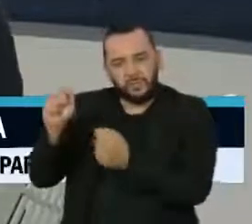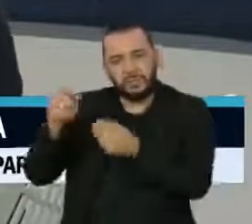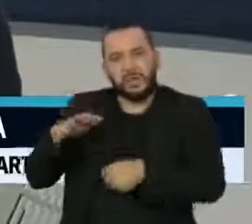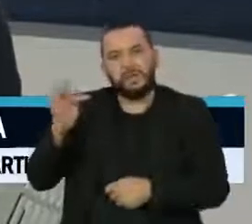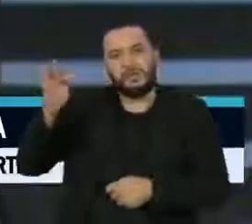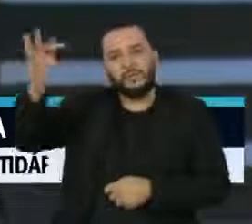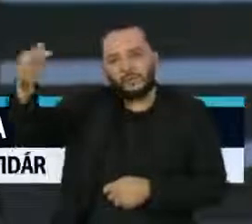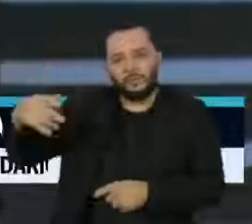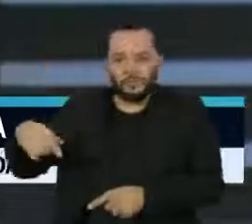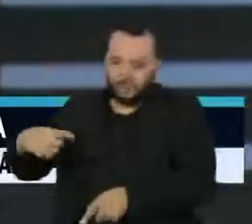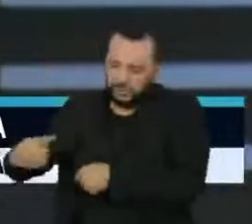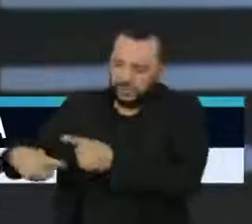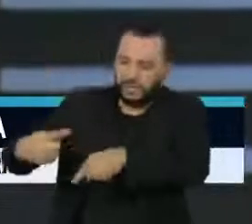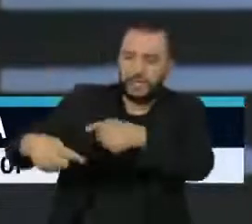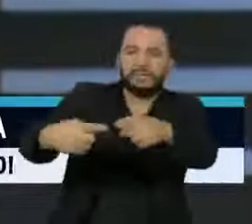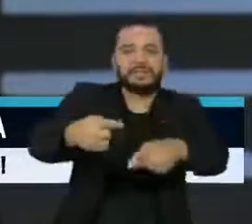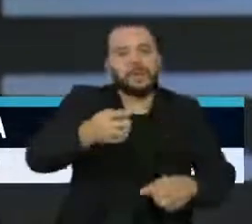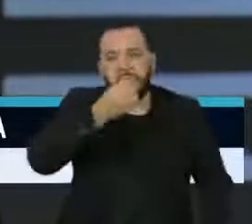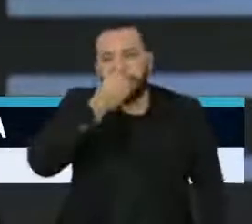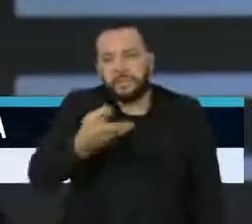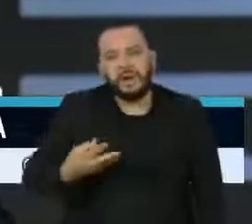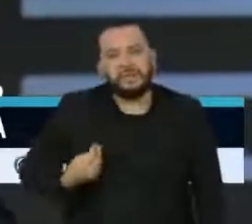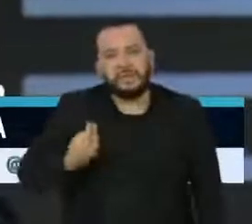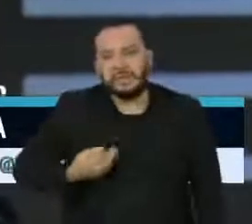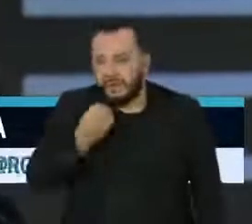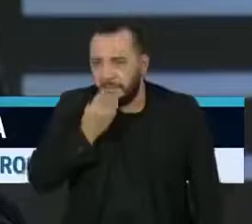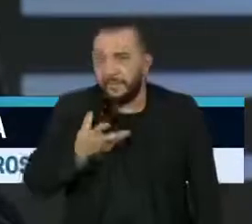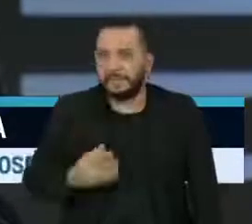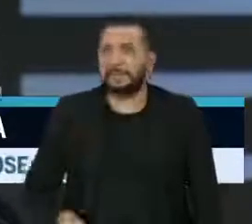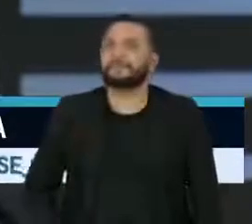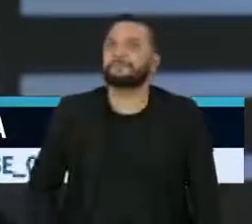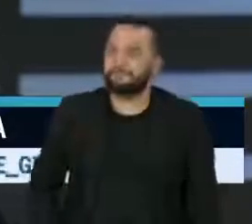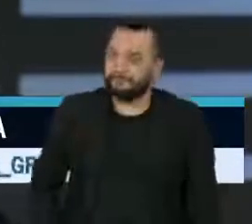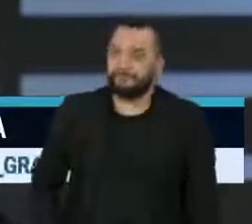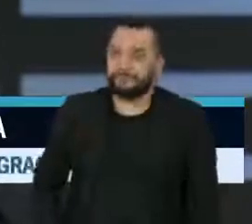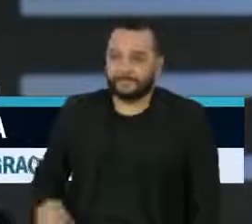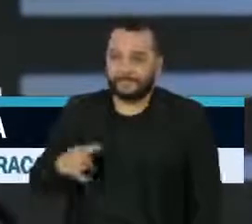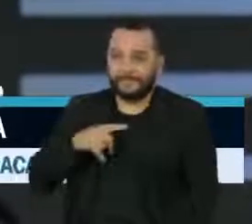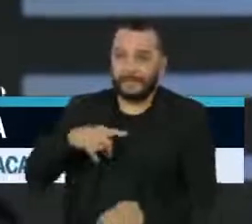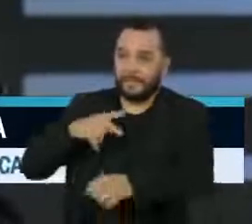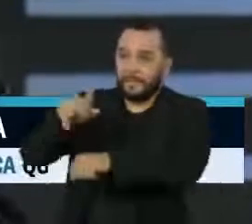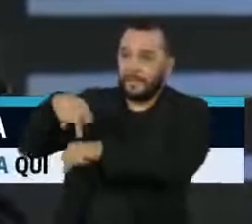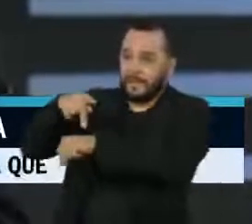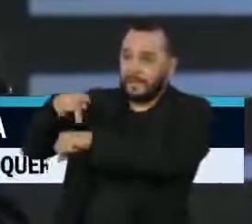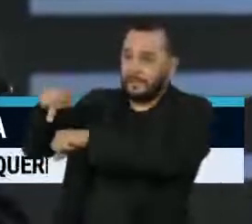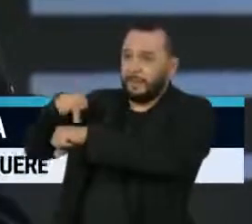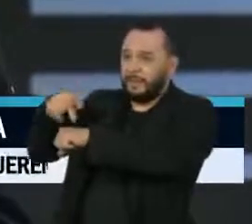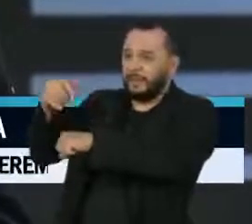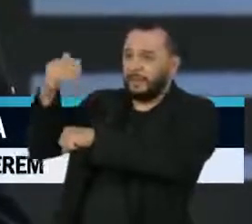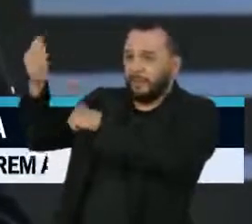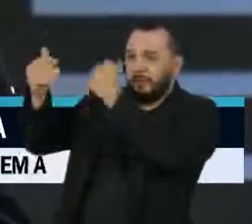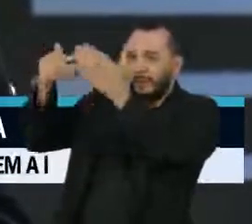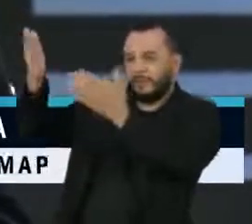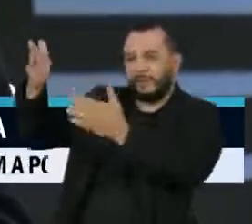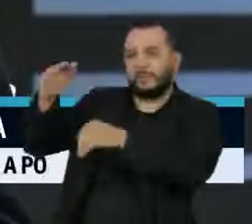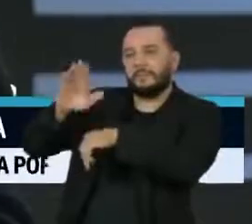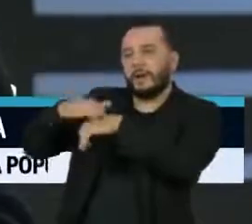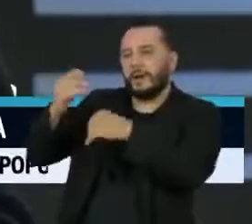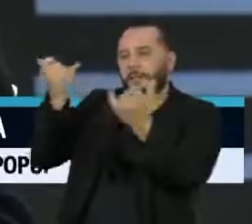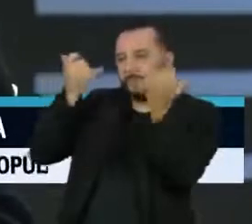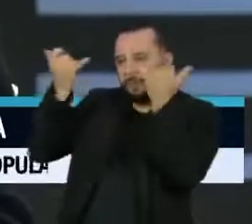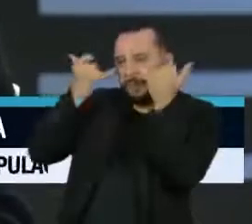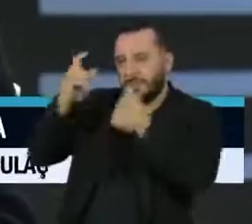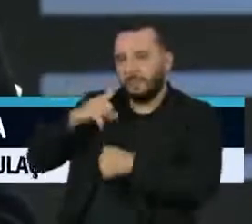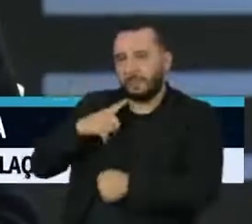herança? Eu acho que aí, talvez a literatura das relações internacionais tenha mais a informar, né? Porque é difícil você imaginar